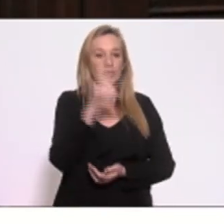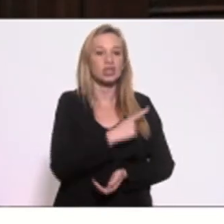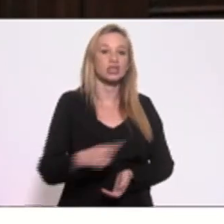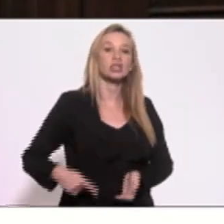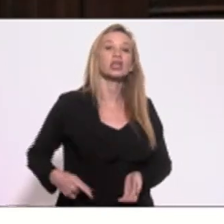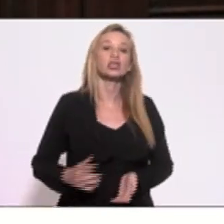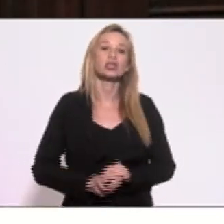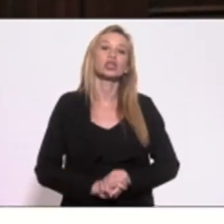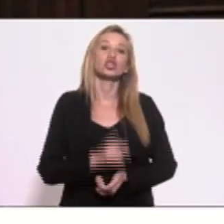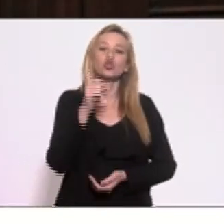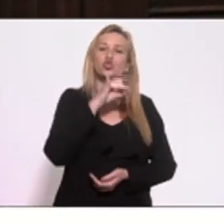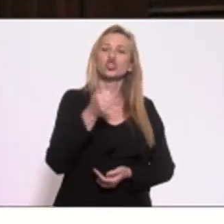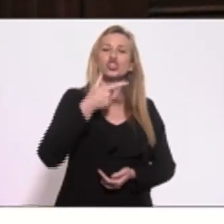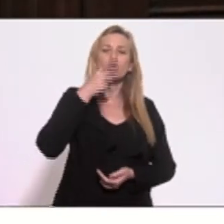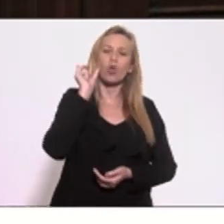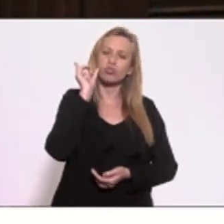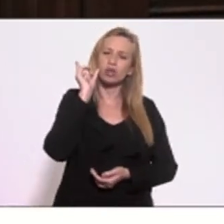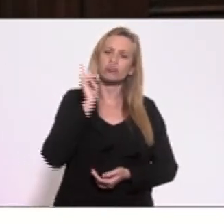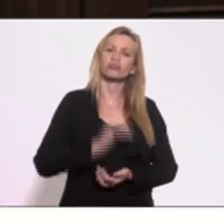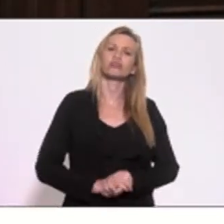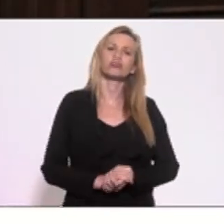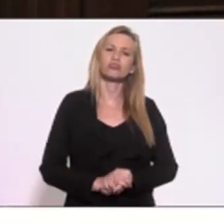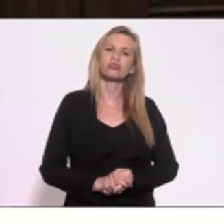presidente, no dia de ontem,